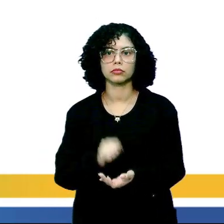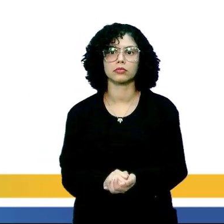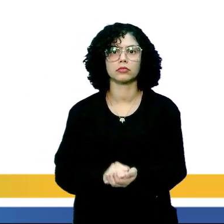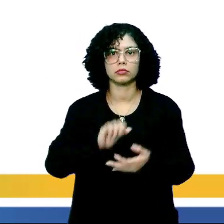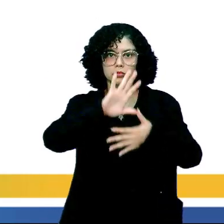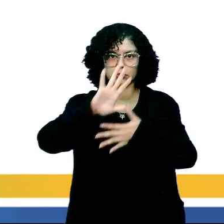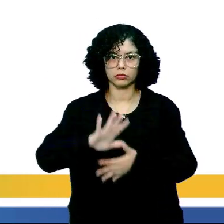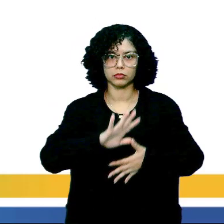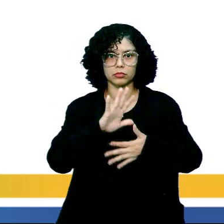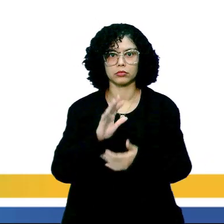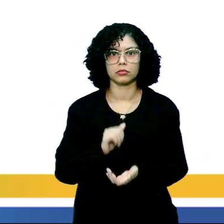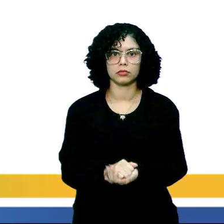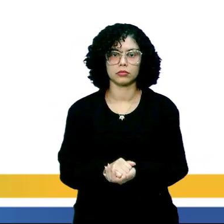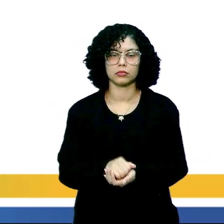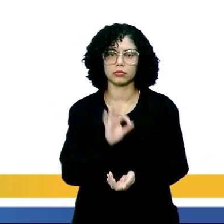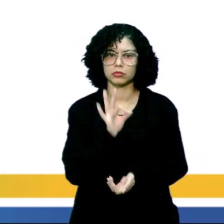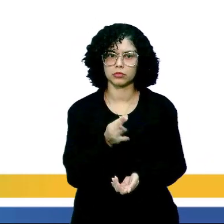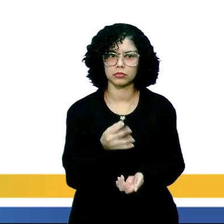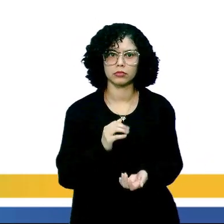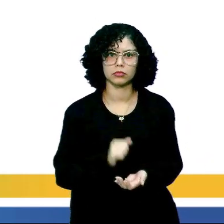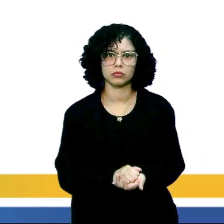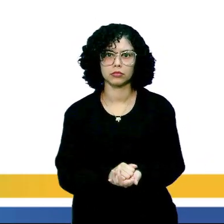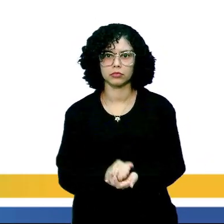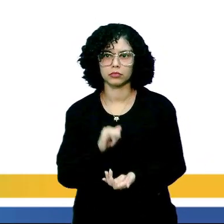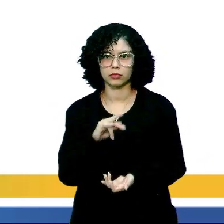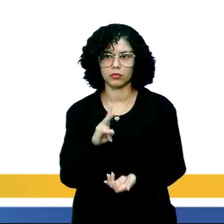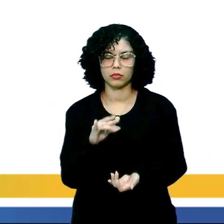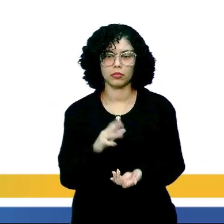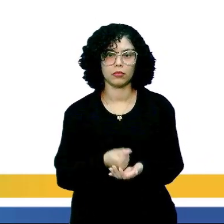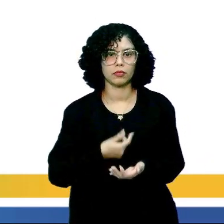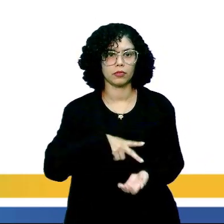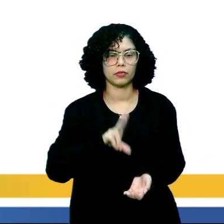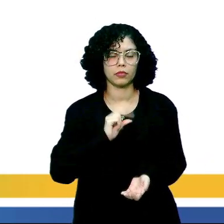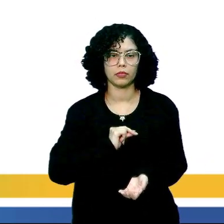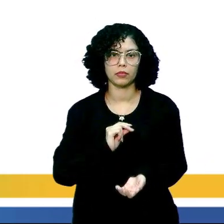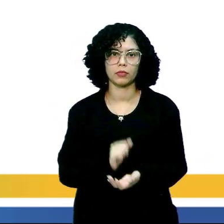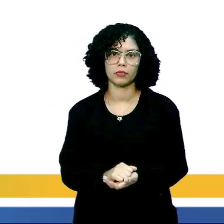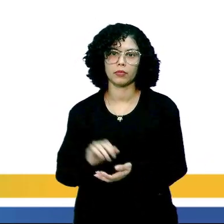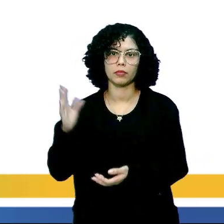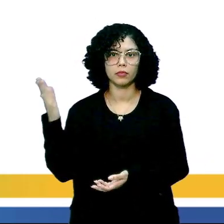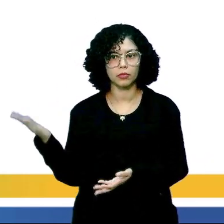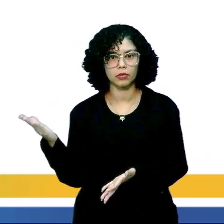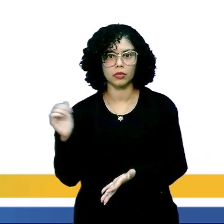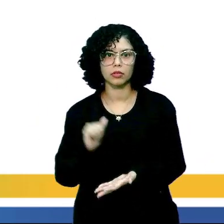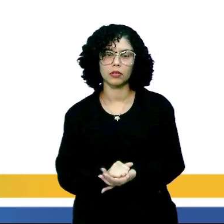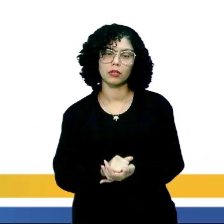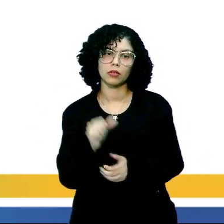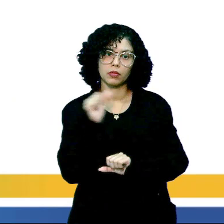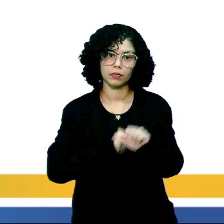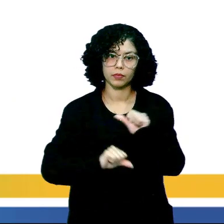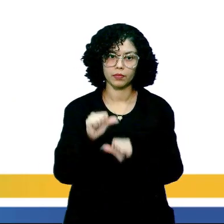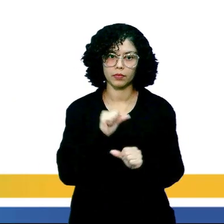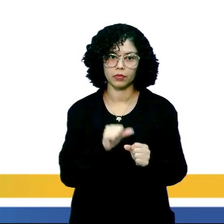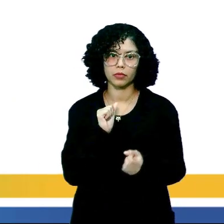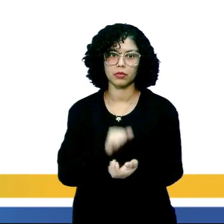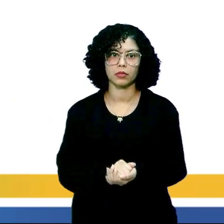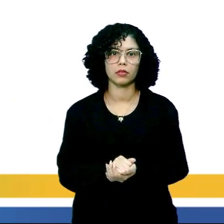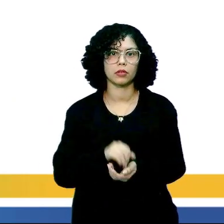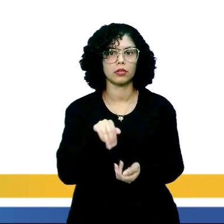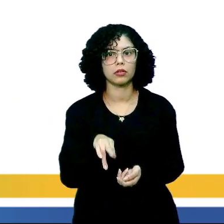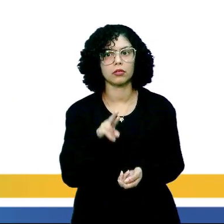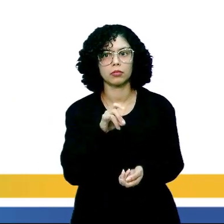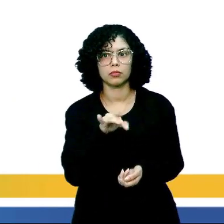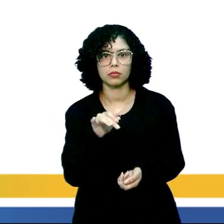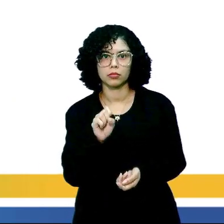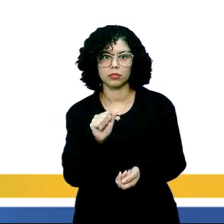América, né? Então, tá certo. Império Luso é o Império Português. Dessa feita, ao contrário do que se deu nas Minas